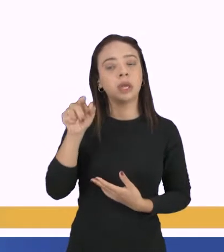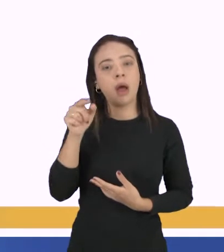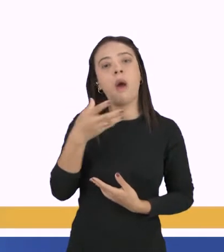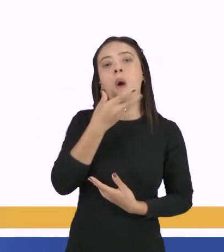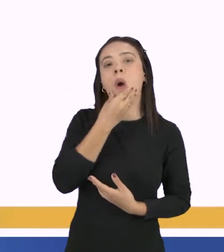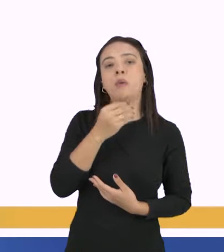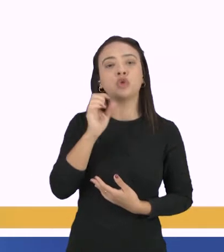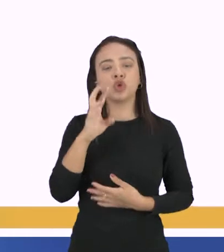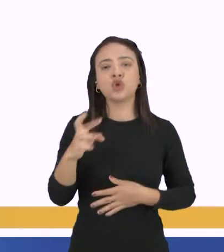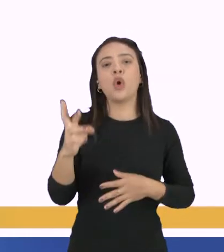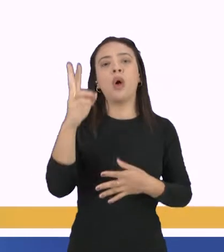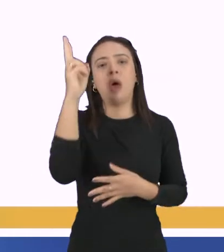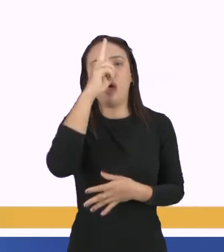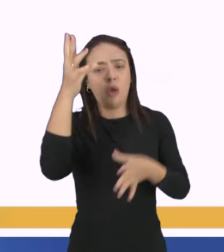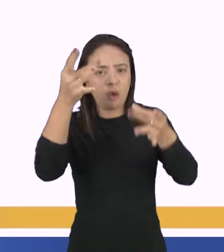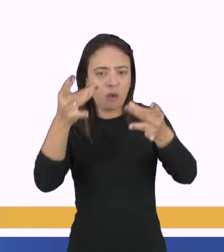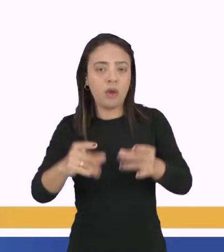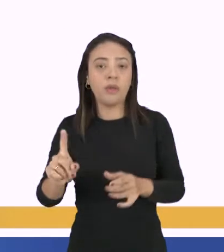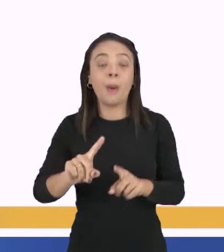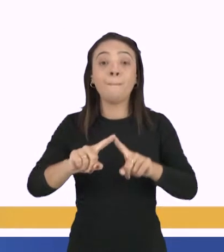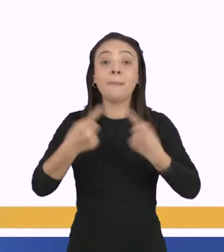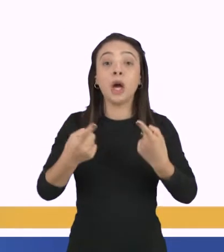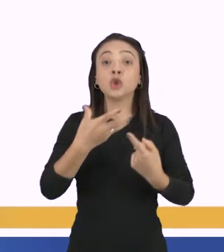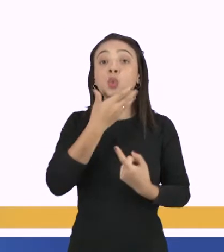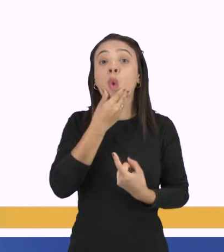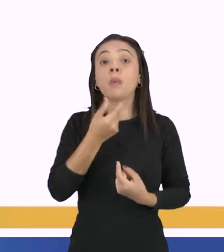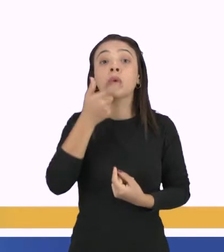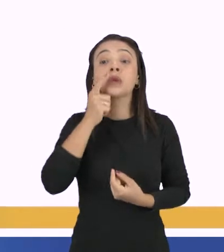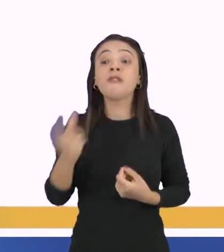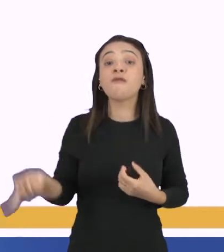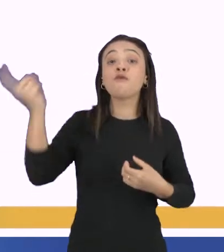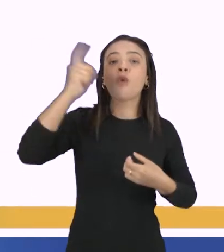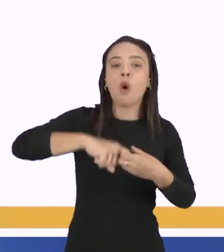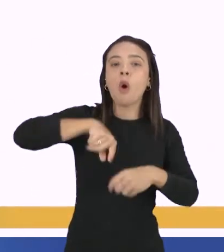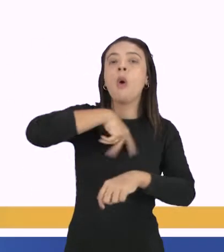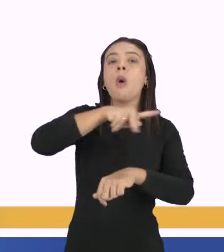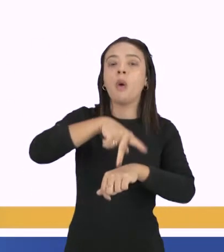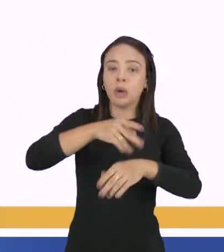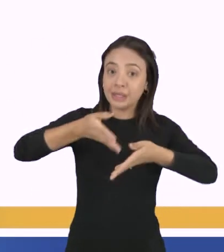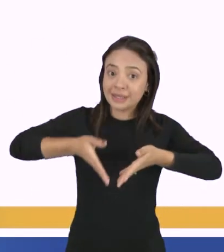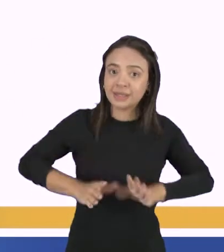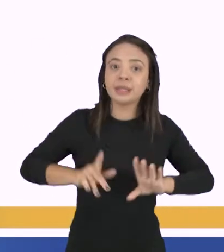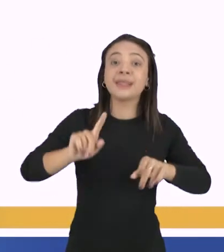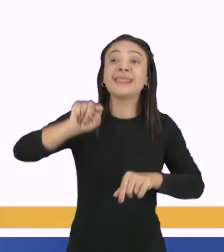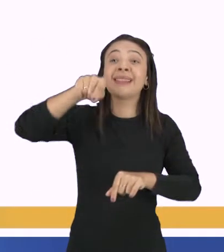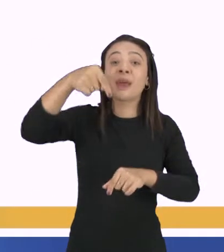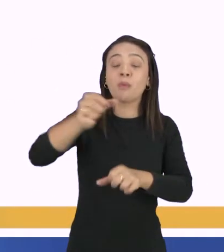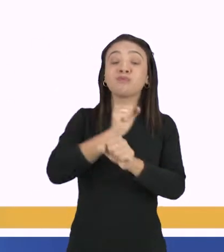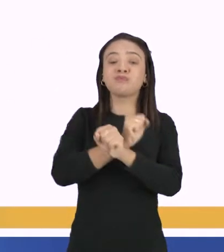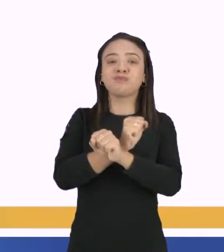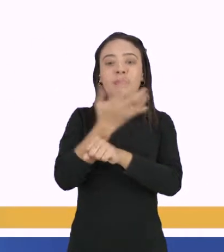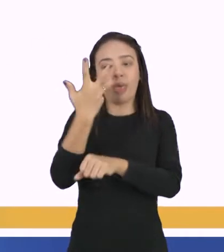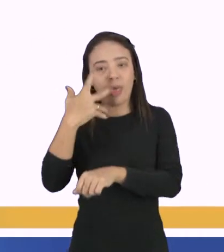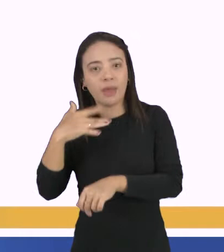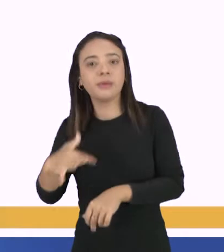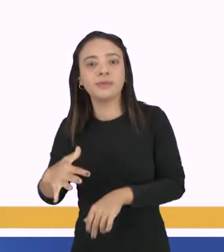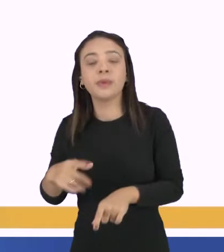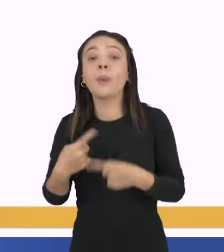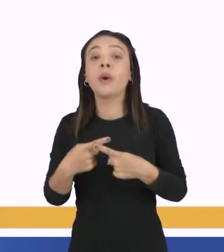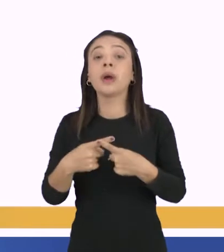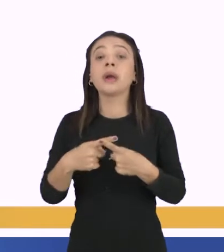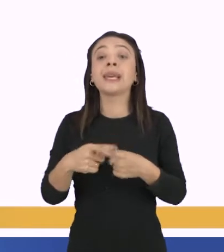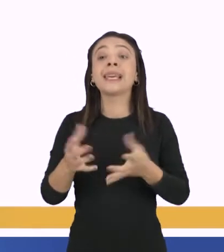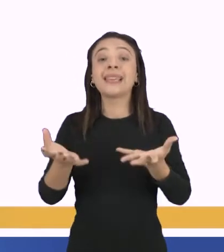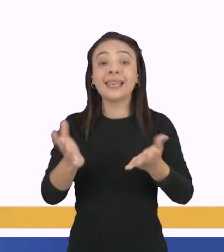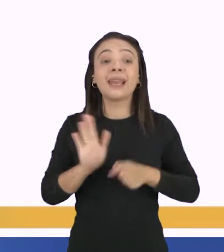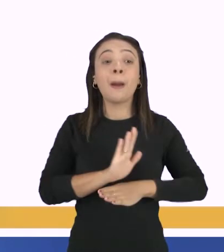mas na inspiração de um homem que conseguiu retornar ao país de origem depois de ser escravo quando criança, com o intuito de transmitir